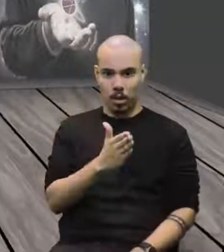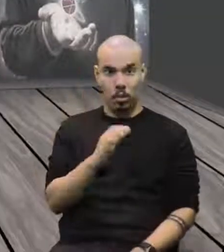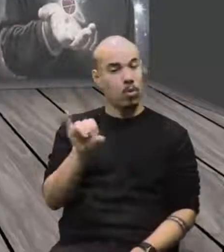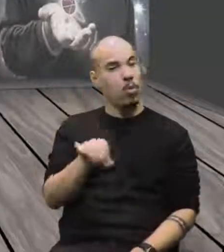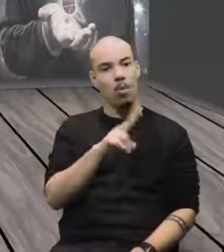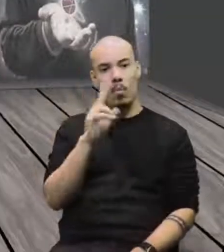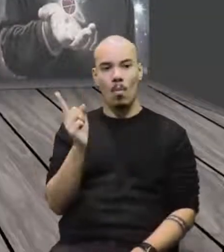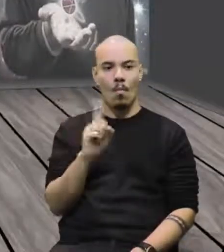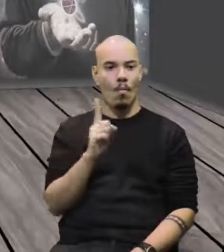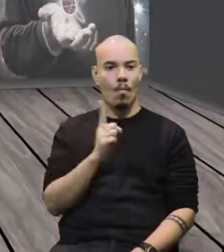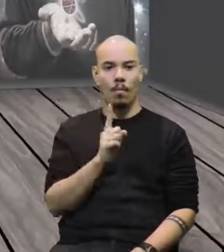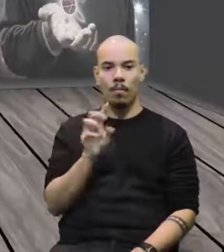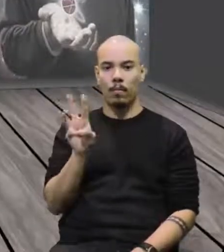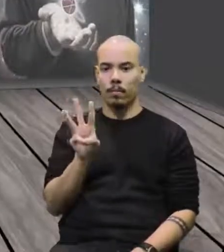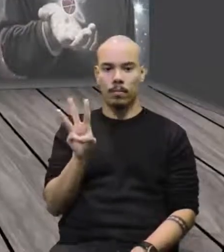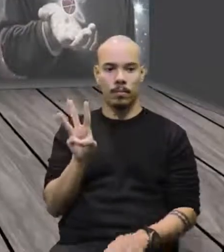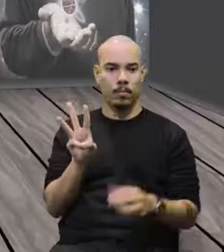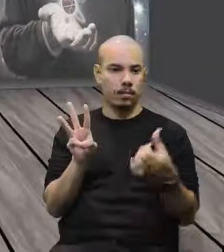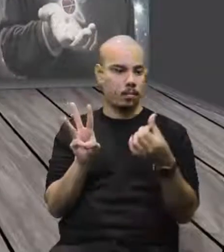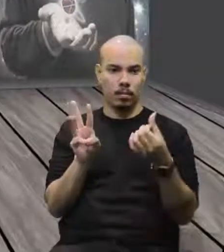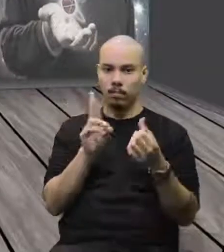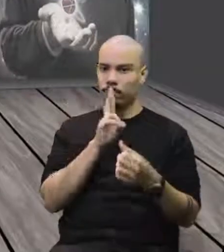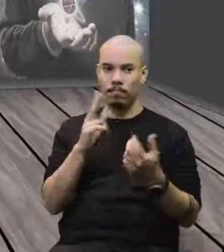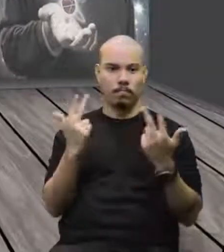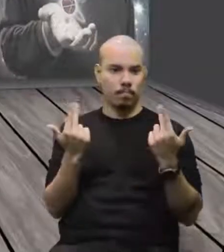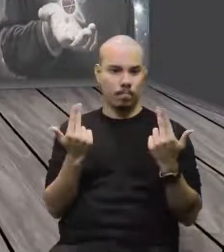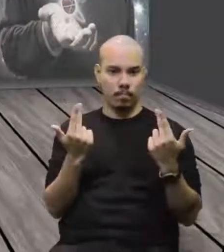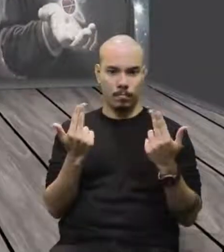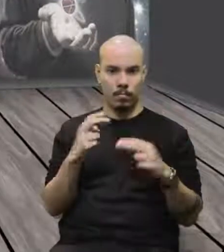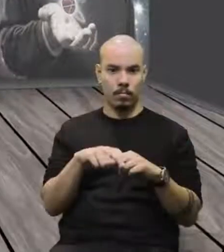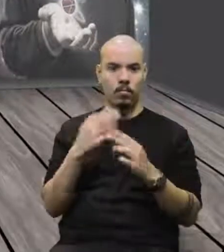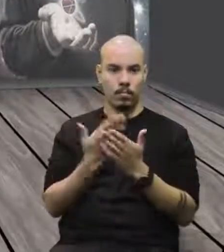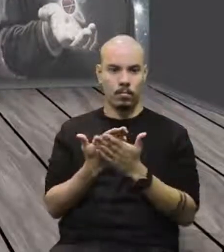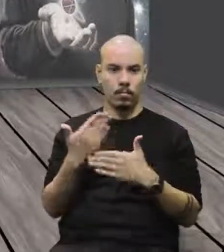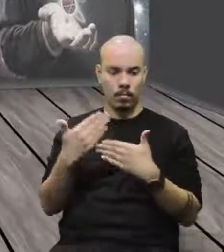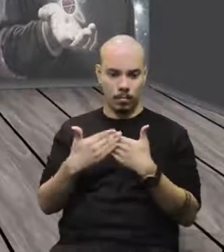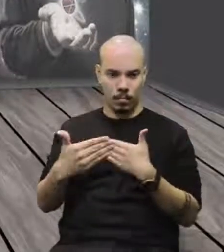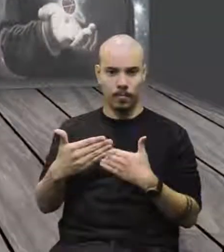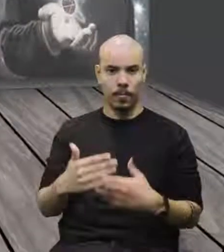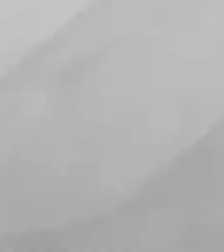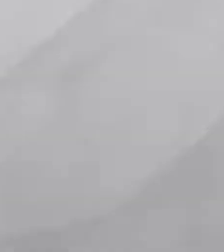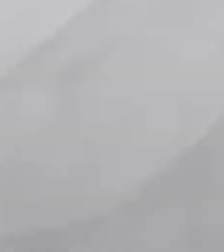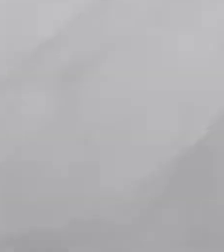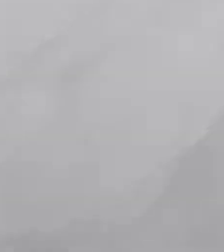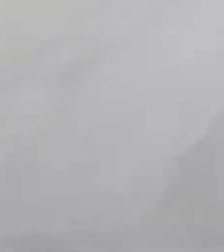se não, pegar o 3 e colocar 6 vai dar o mesmo resultado, tá bom? Então, a aula continua.